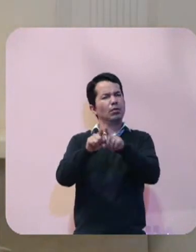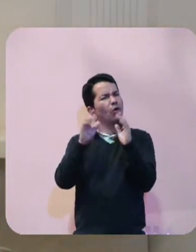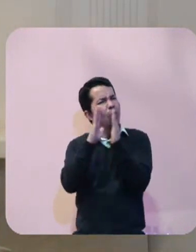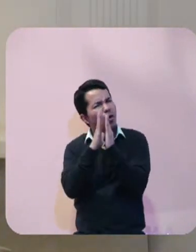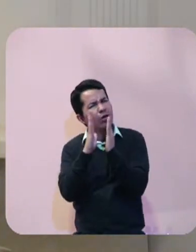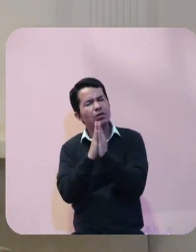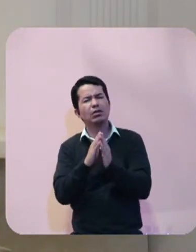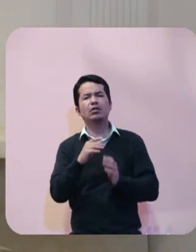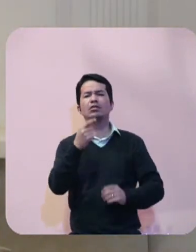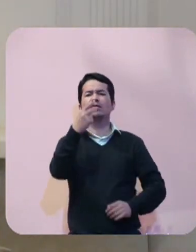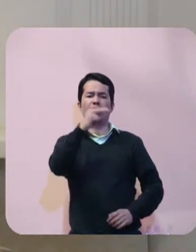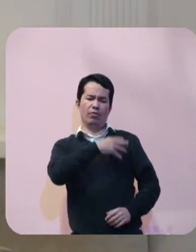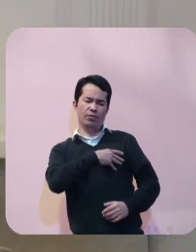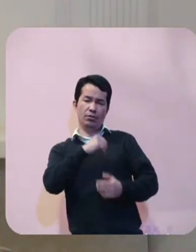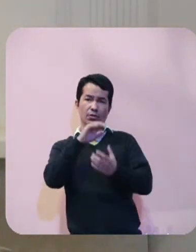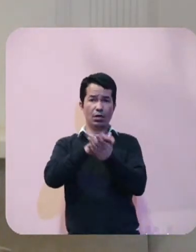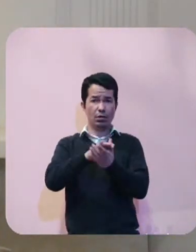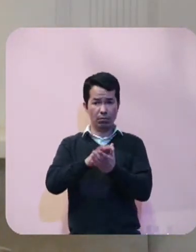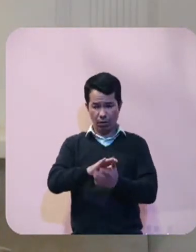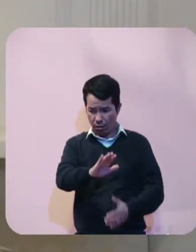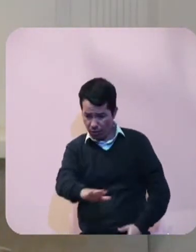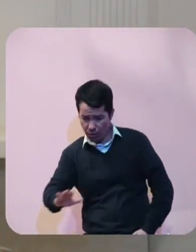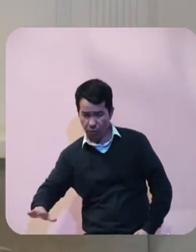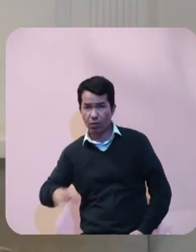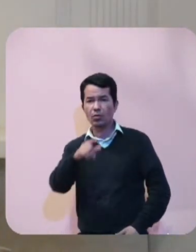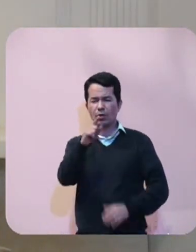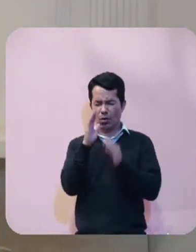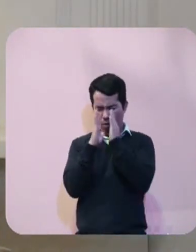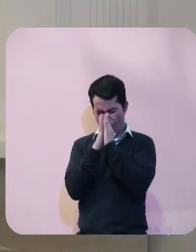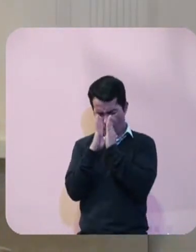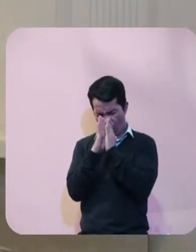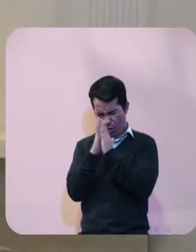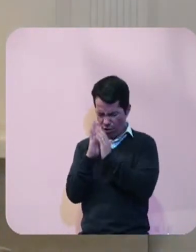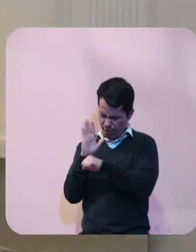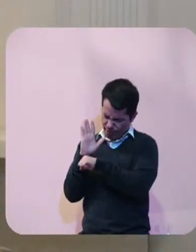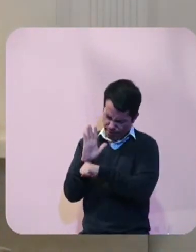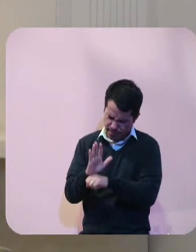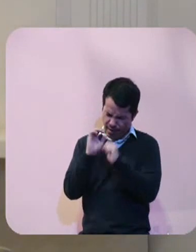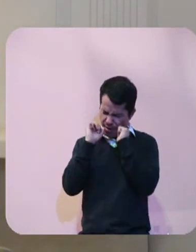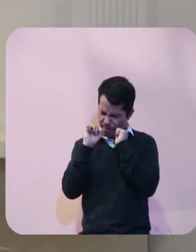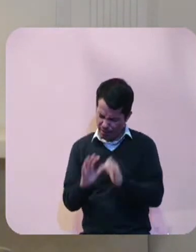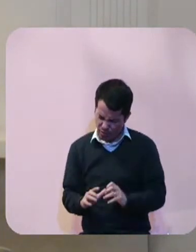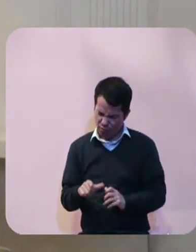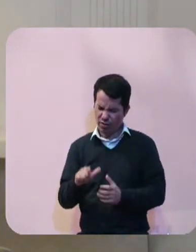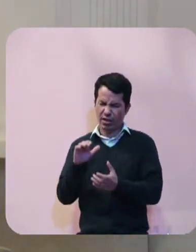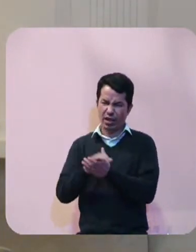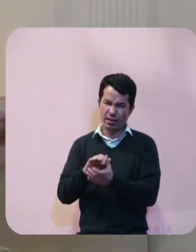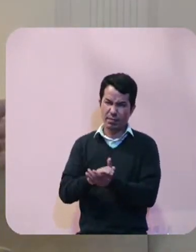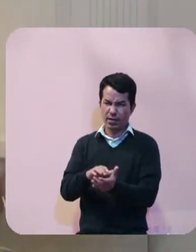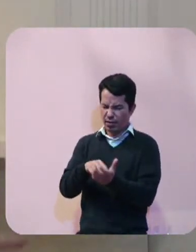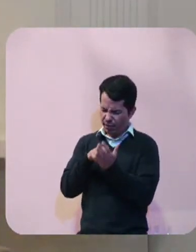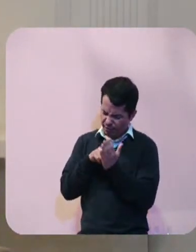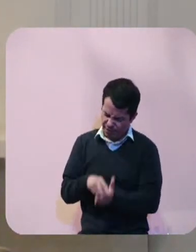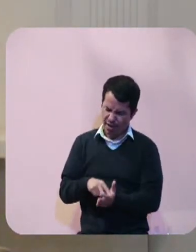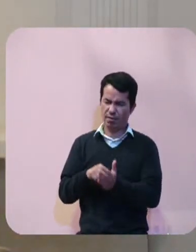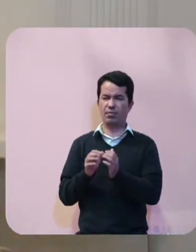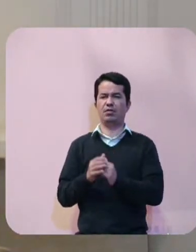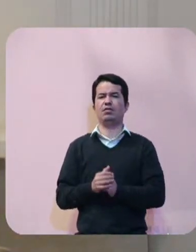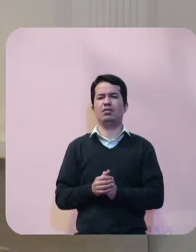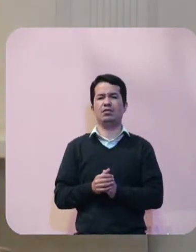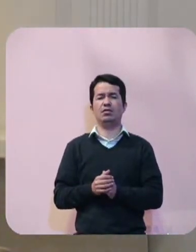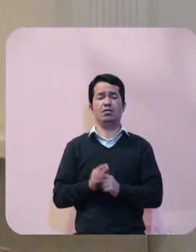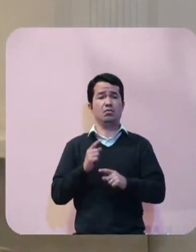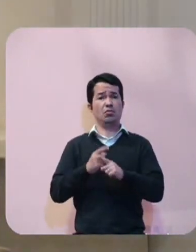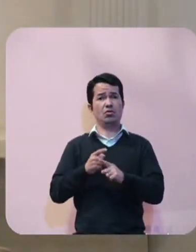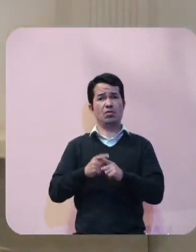desde pequenininhos, para que eles possam ter um mesmo rumo, e o jugo não possa um puxar para a direita e outro